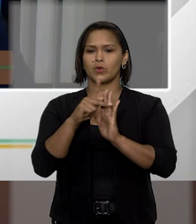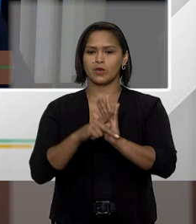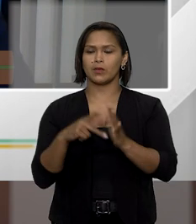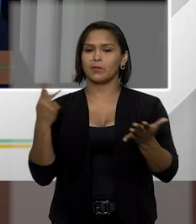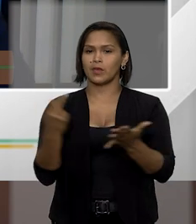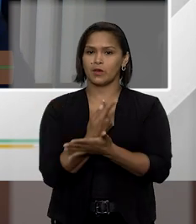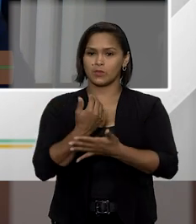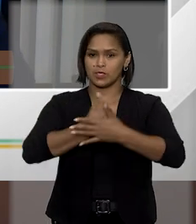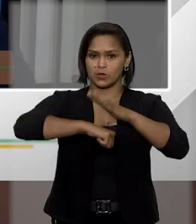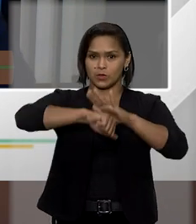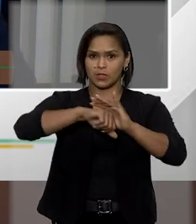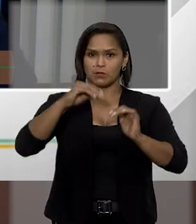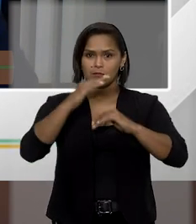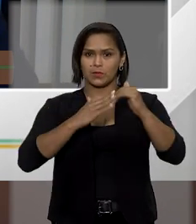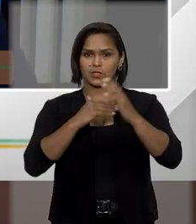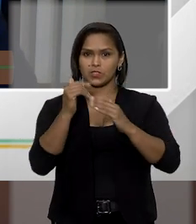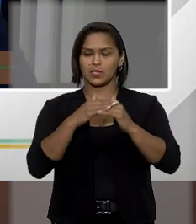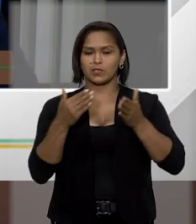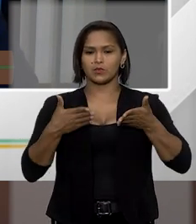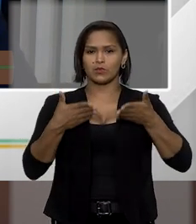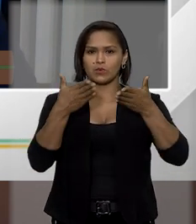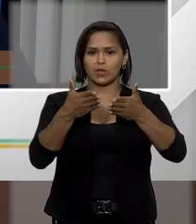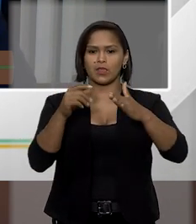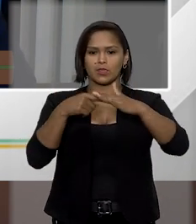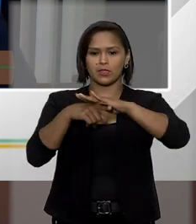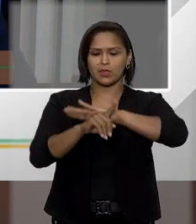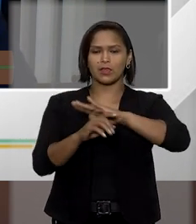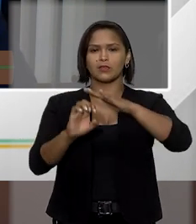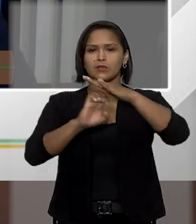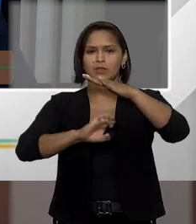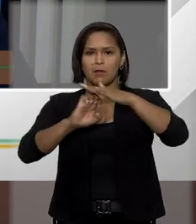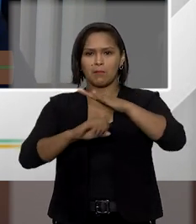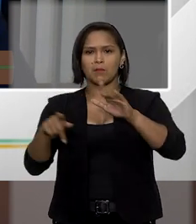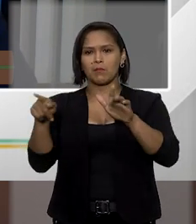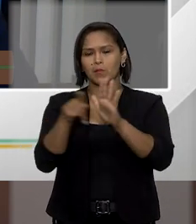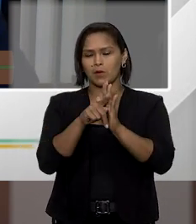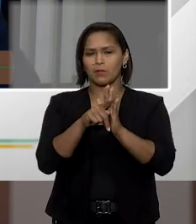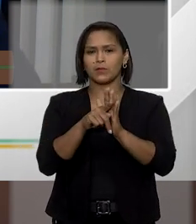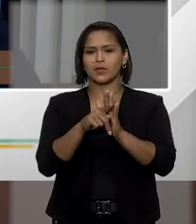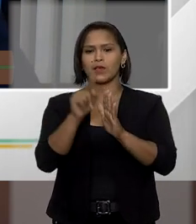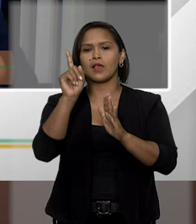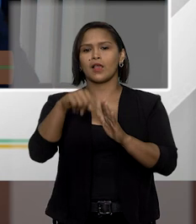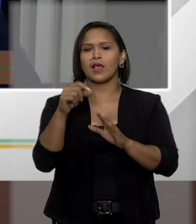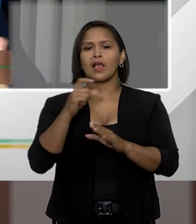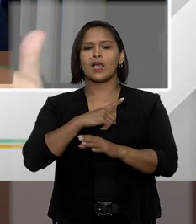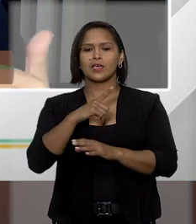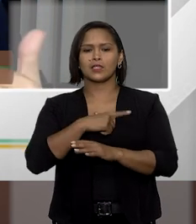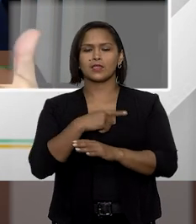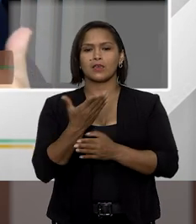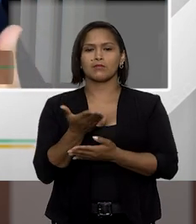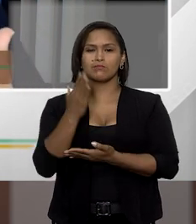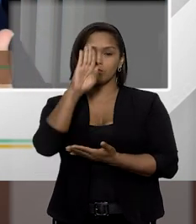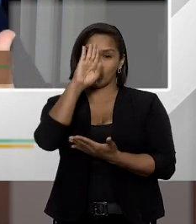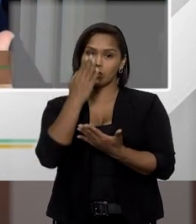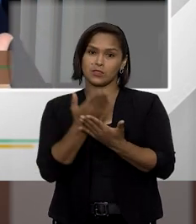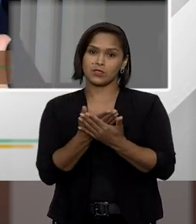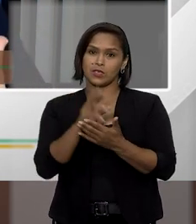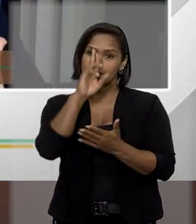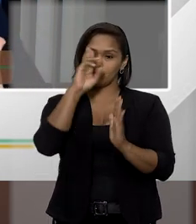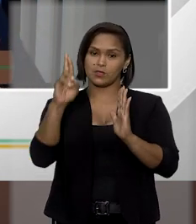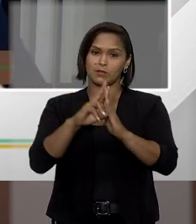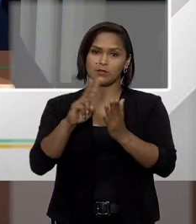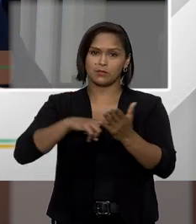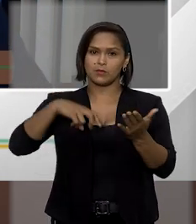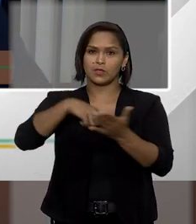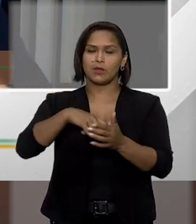de um crime praticado em seu bojo, no interior das suas práticas comerciais, há uma espécie de presunção de sua